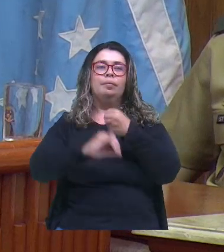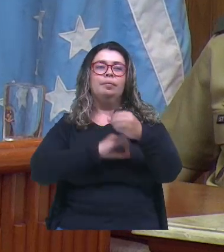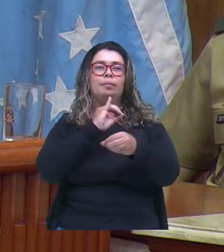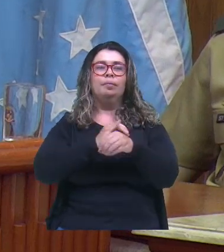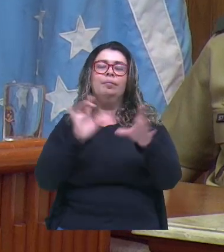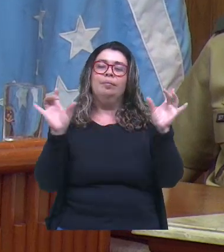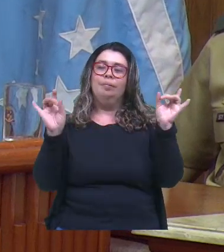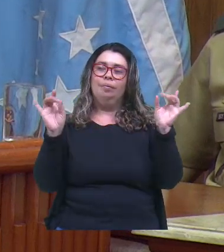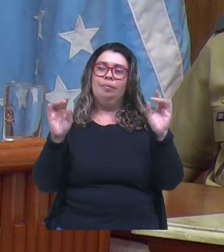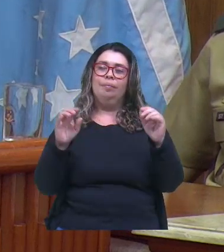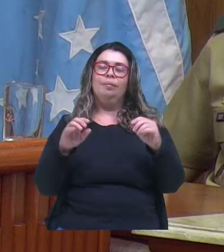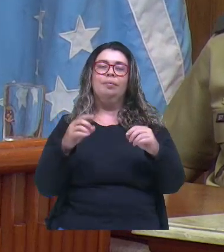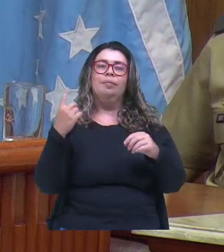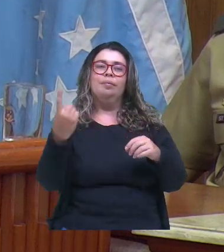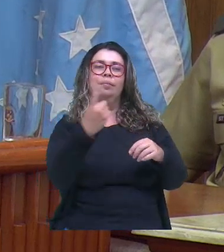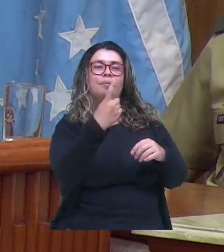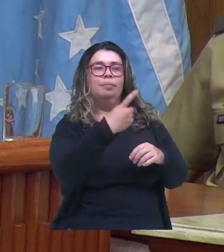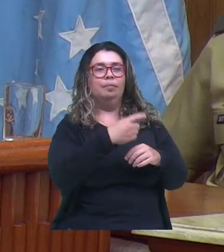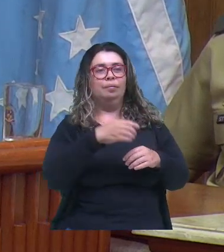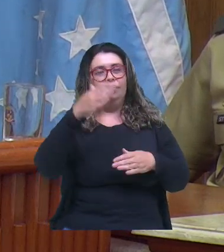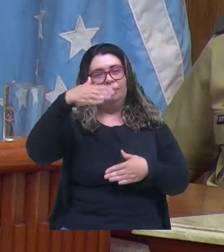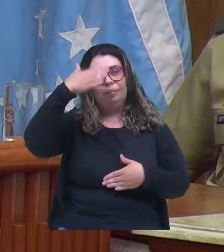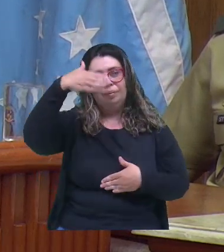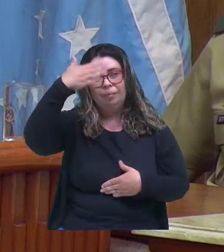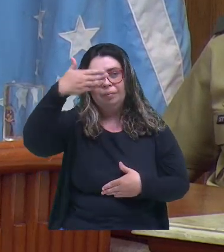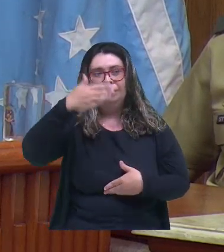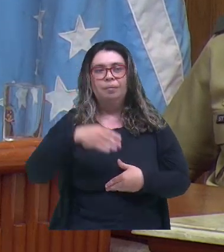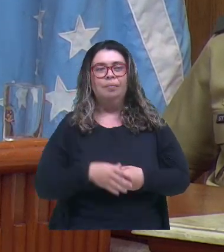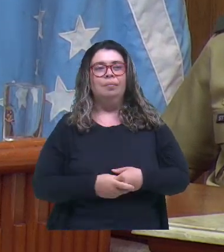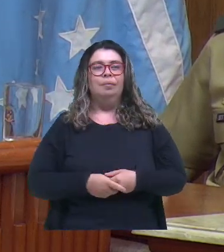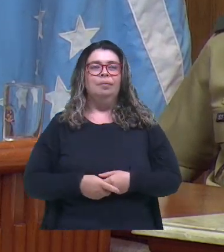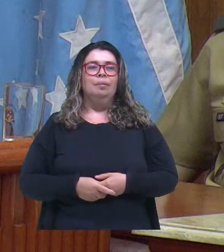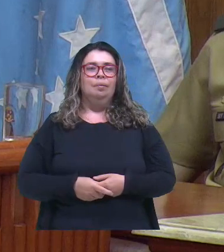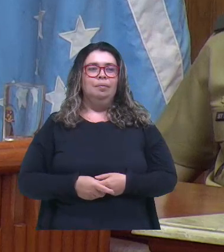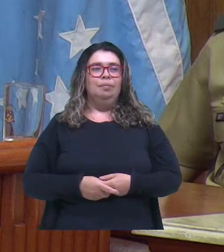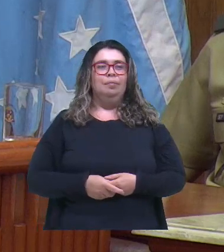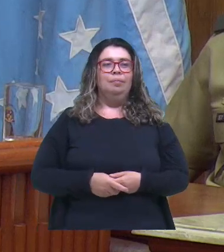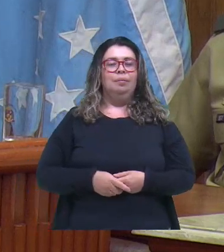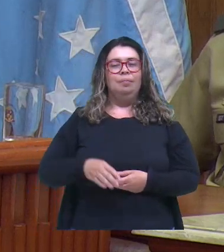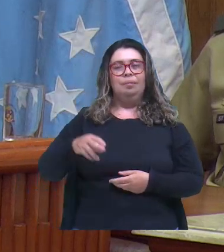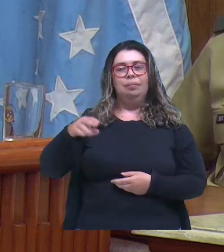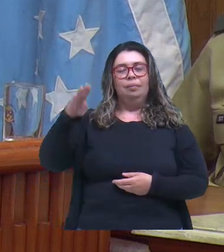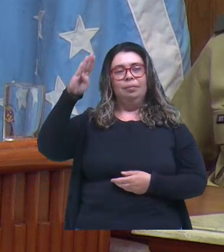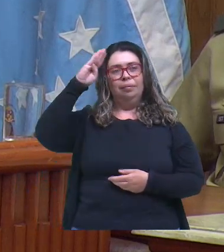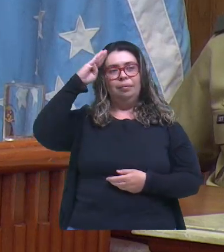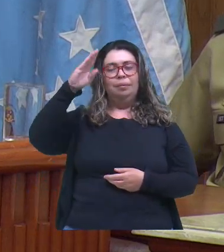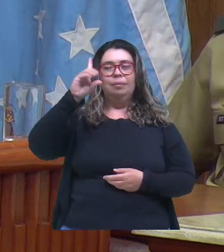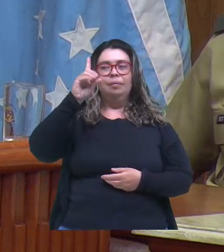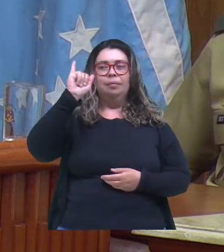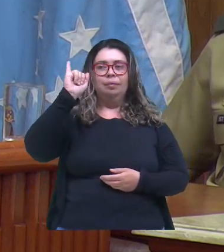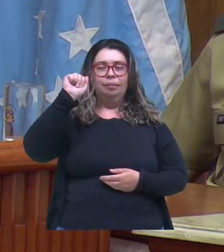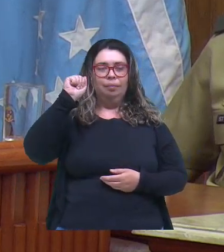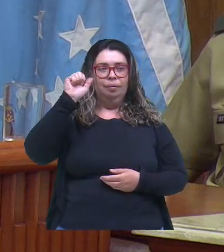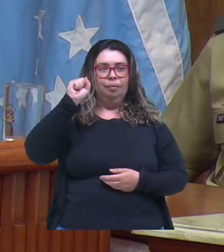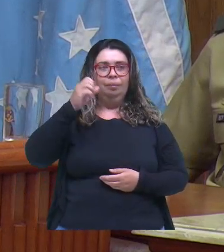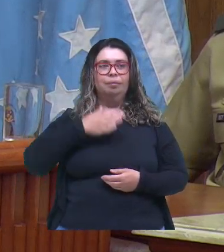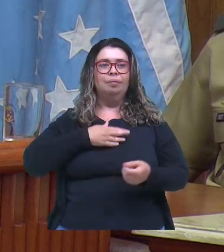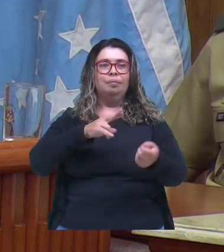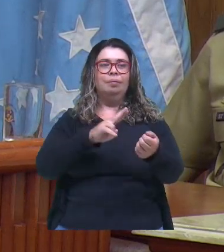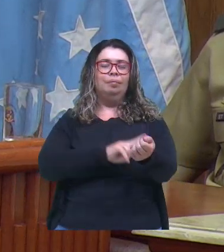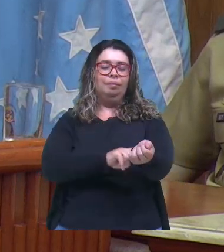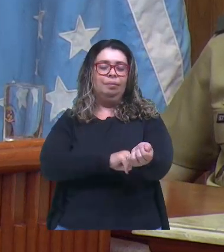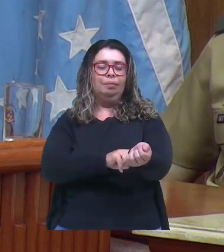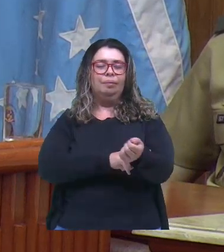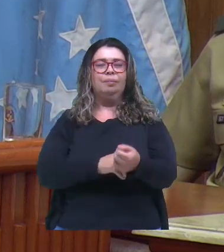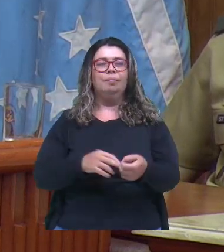especial cada um dos nossos homenageados, o Tenente Dias, meu irmão. Eu estou muito feliz de poder estar aqui